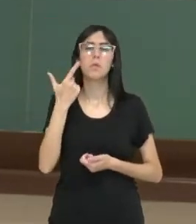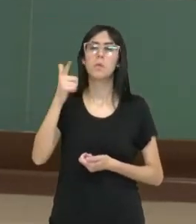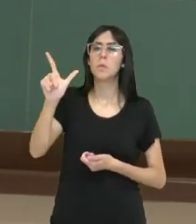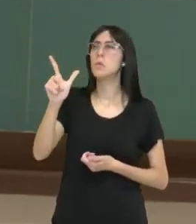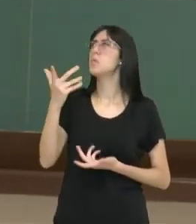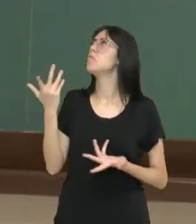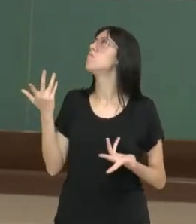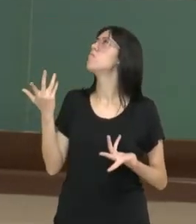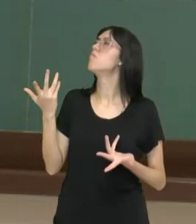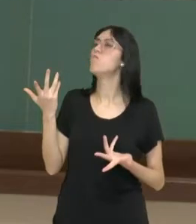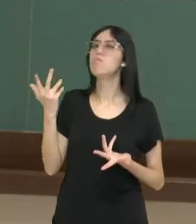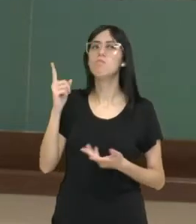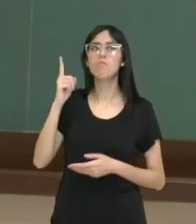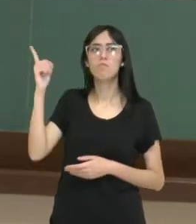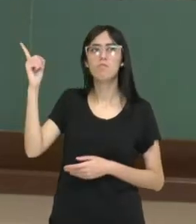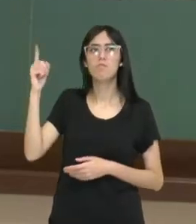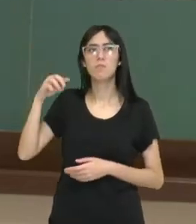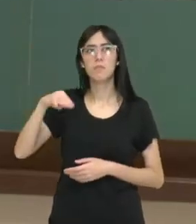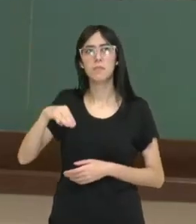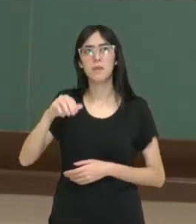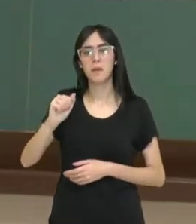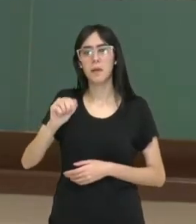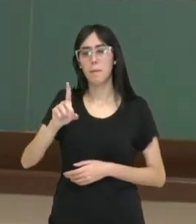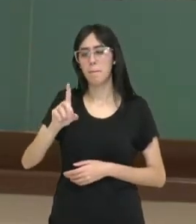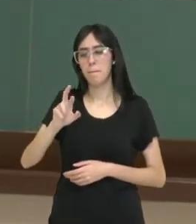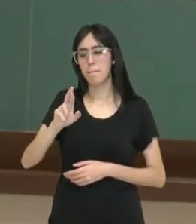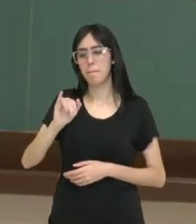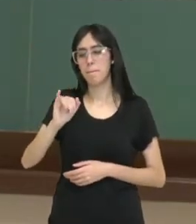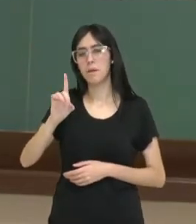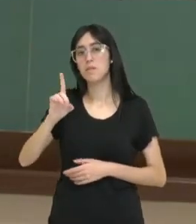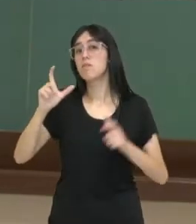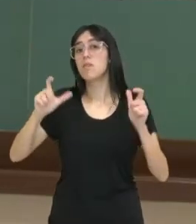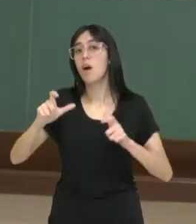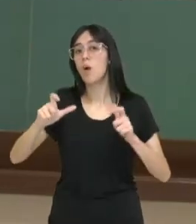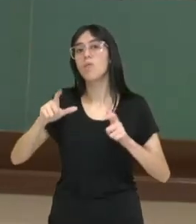aqui. Madrid. Onde estás, Madrid?